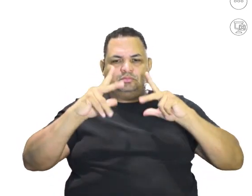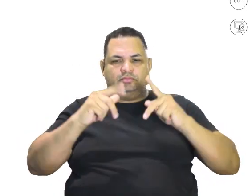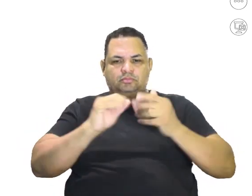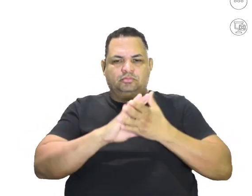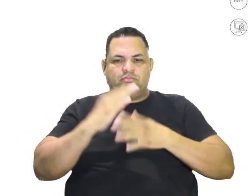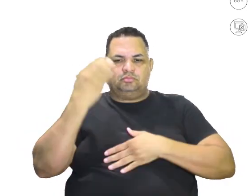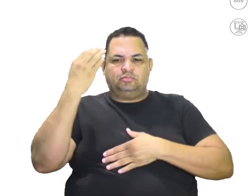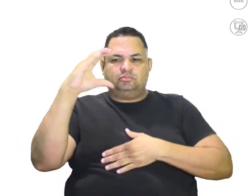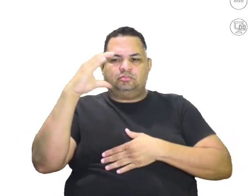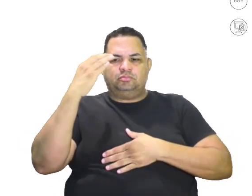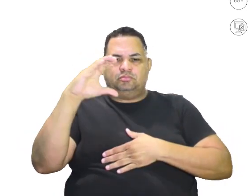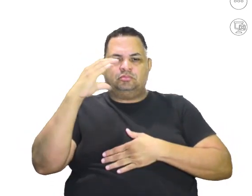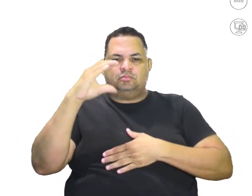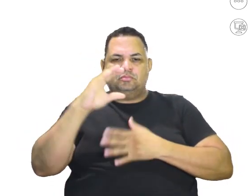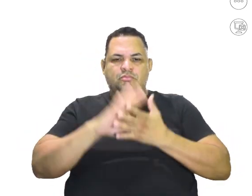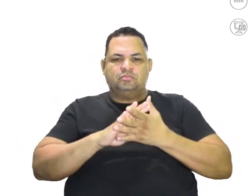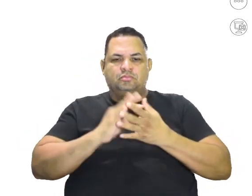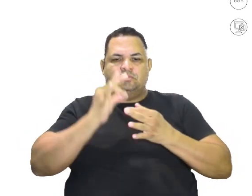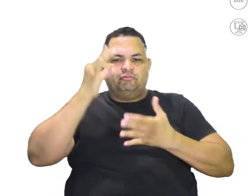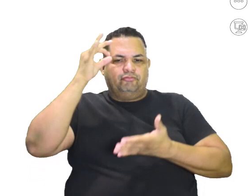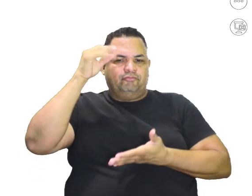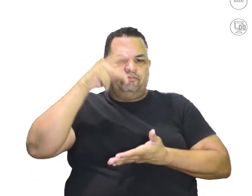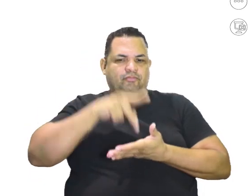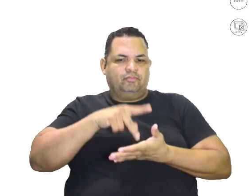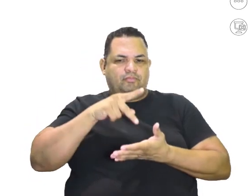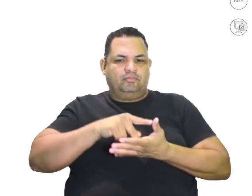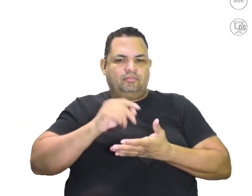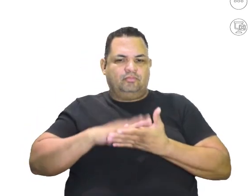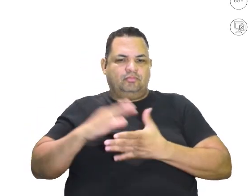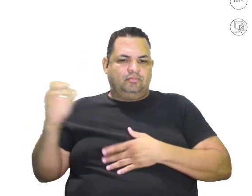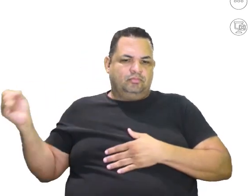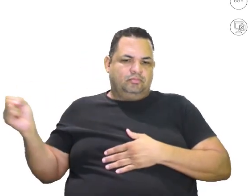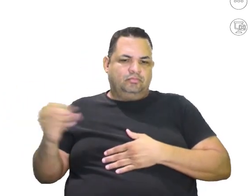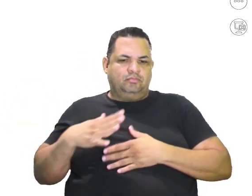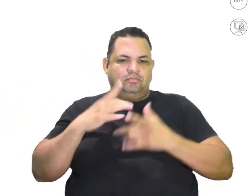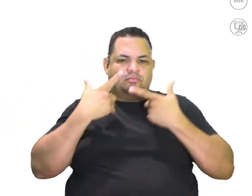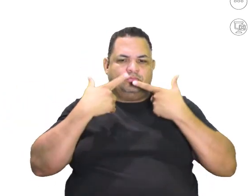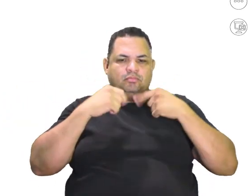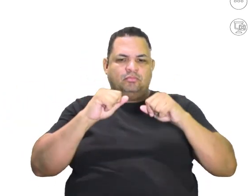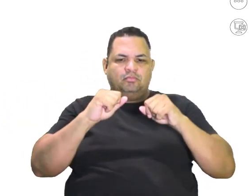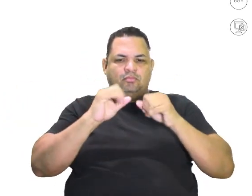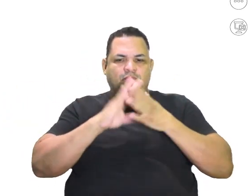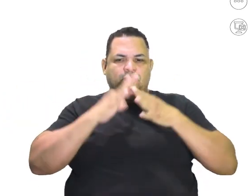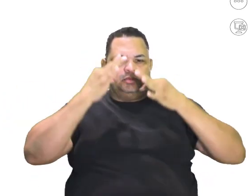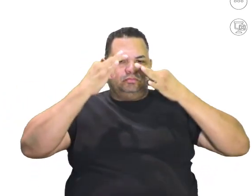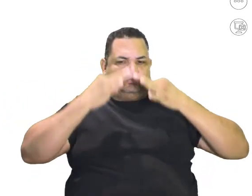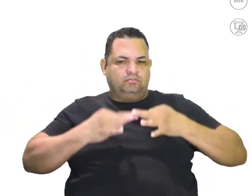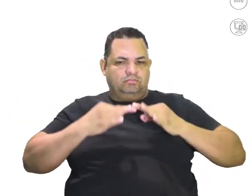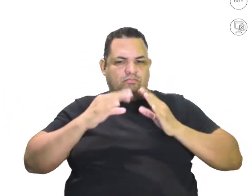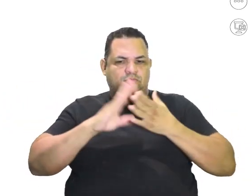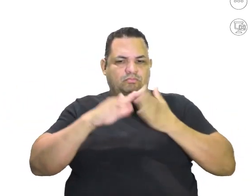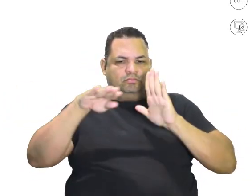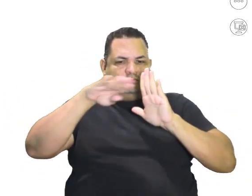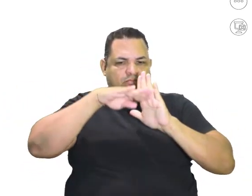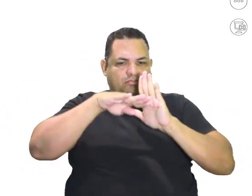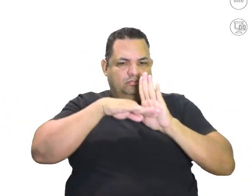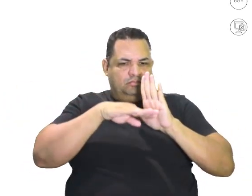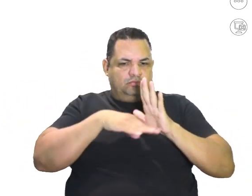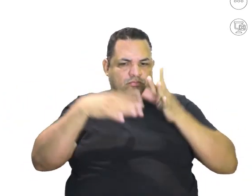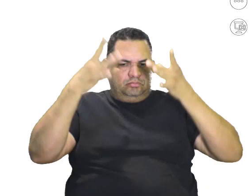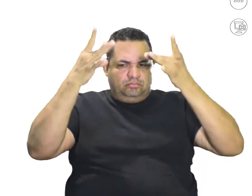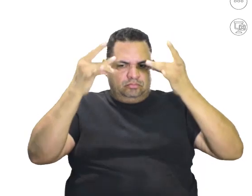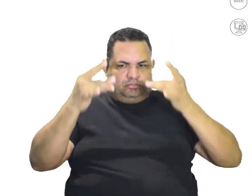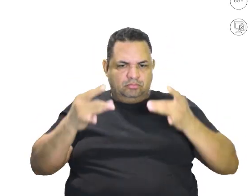universalismo e cientificismo, veracidade e contemporaneidade, linguagem culta, descritiva